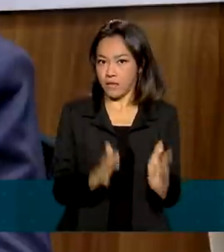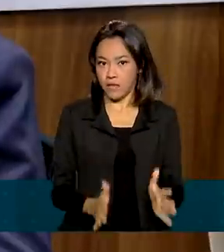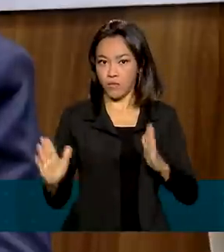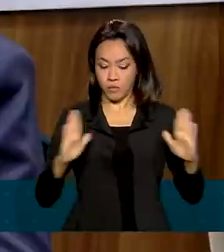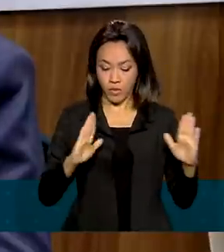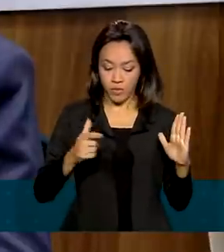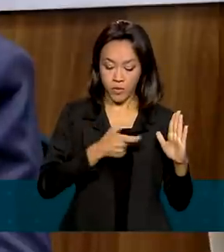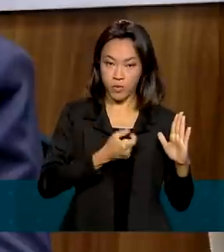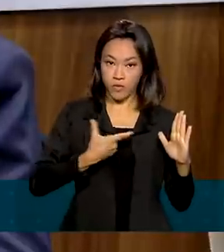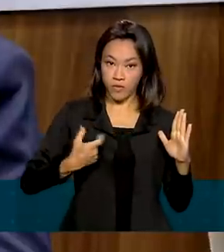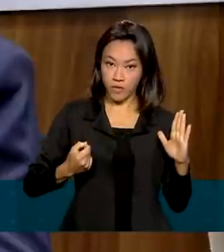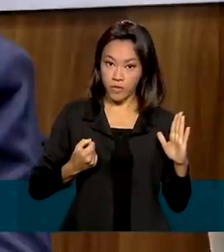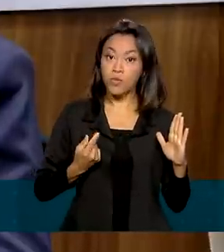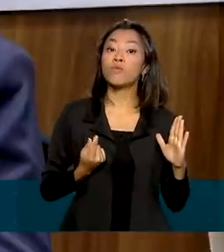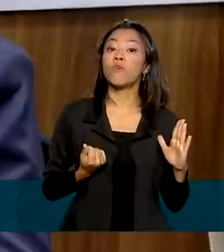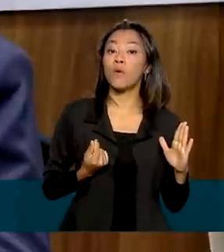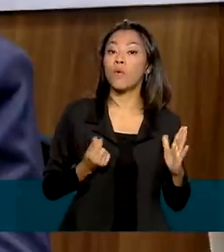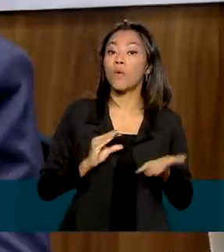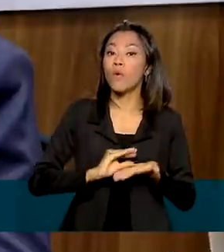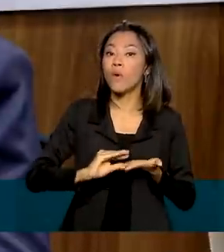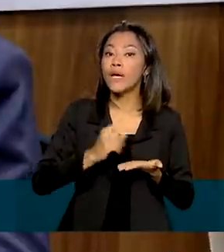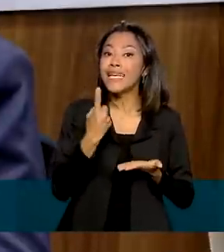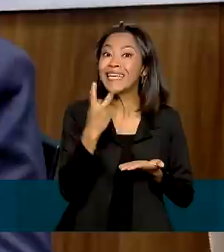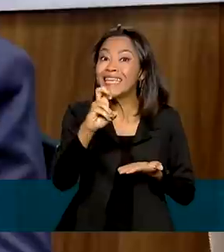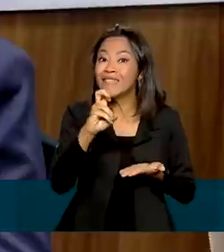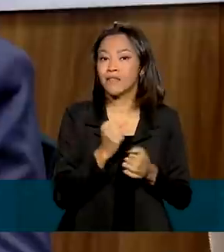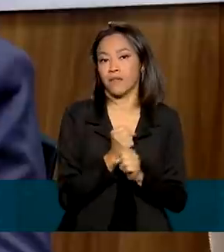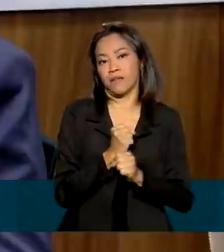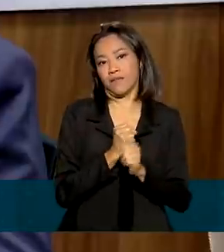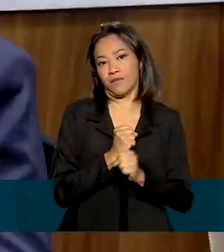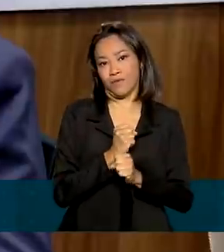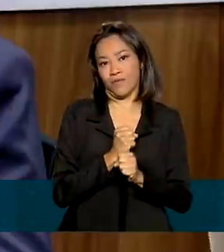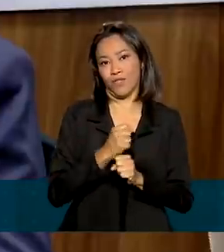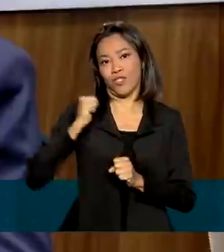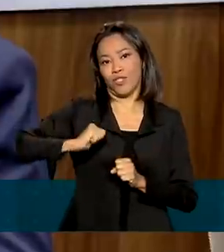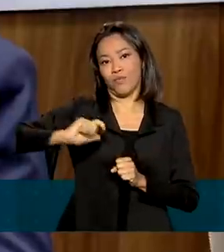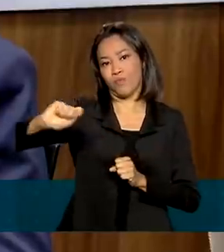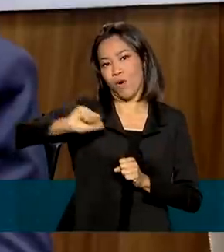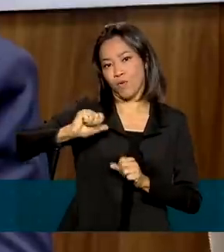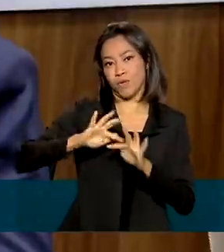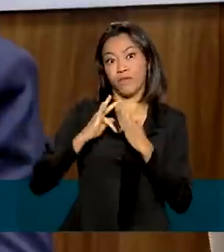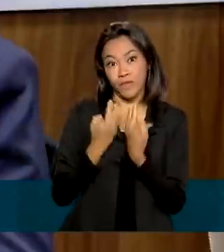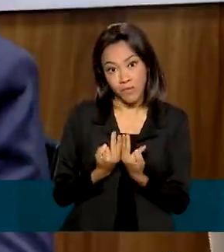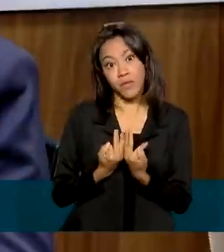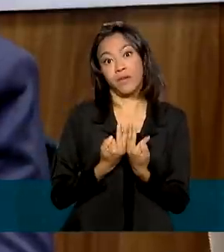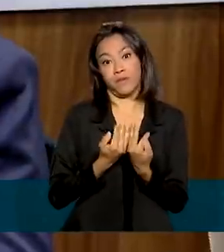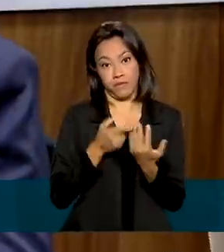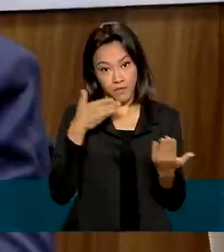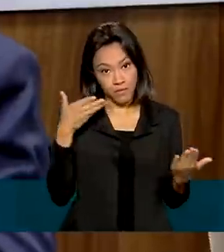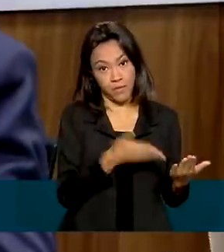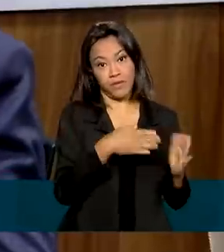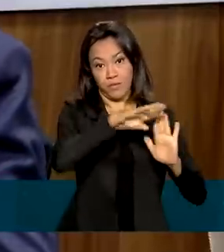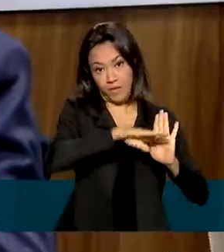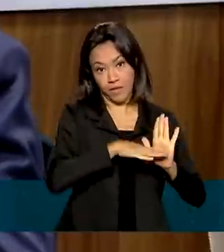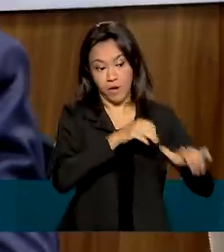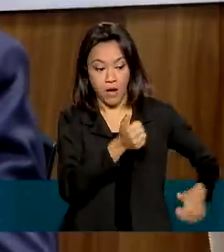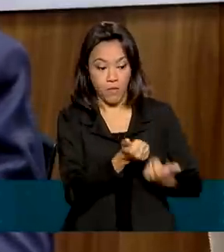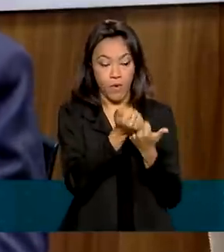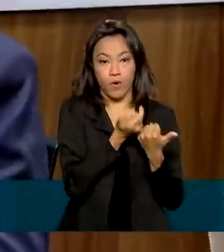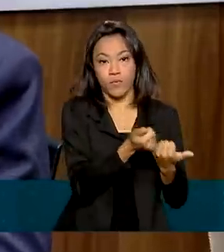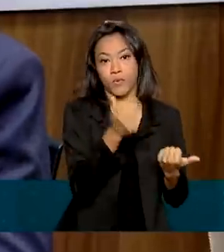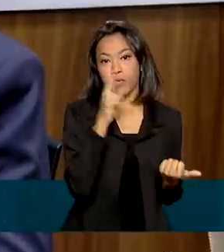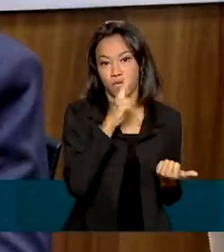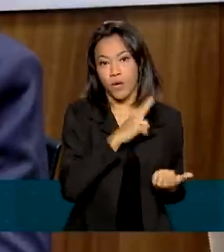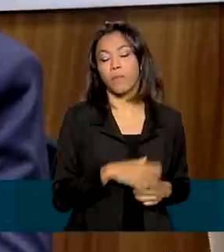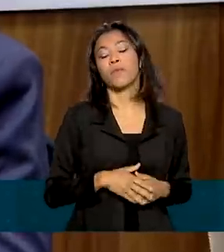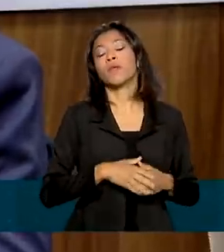2020 o equivalente a 15 anos de Bolsa Família e os com auxílio emergencial bem o